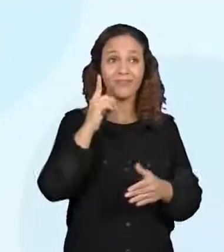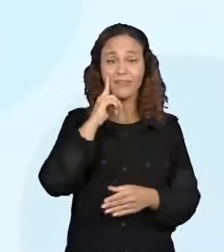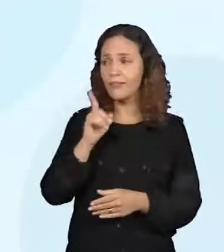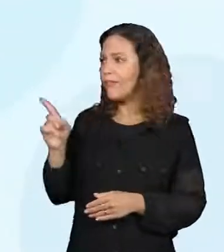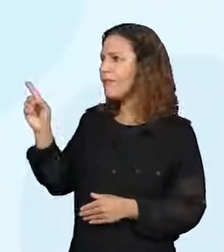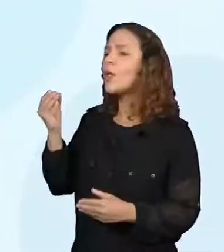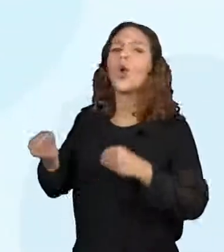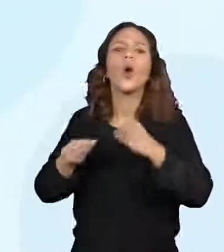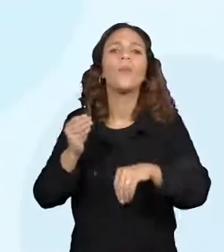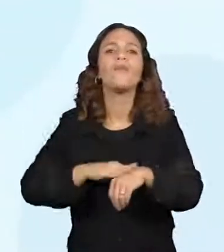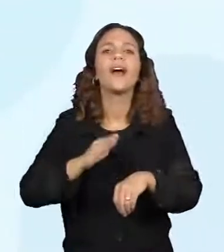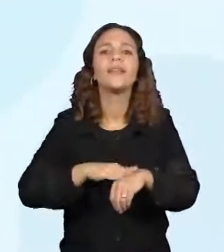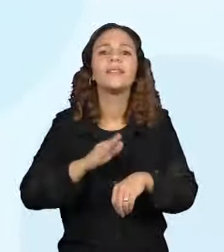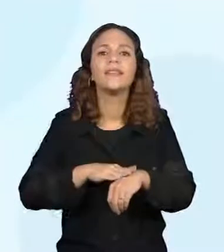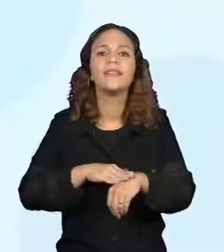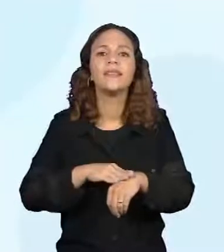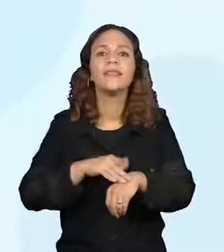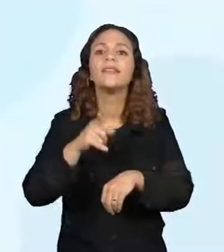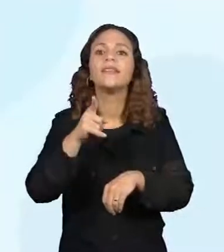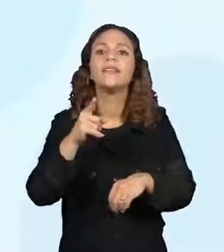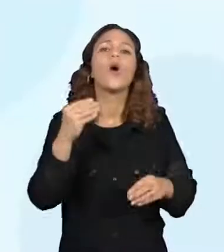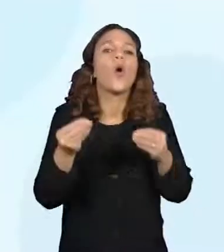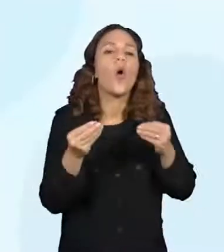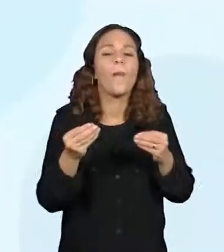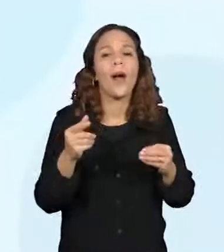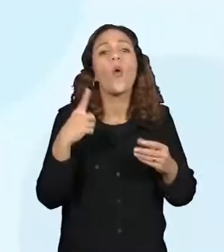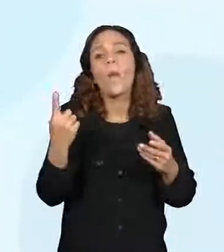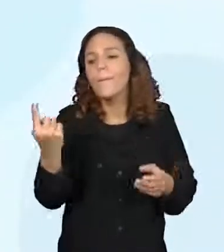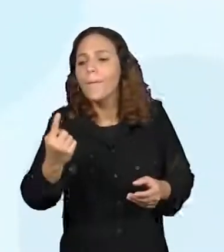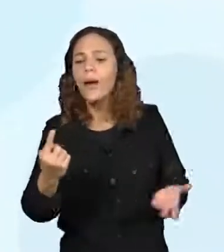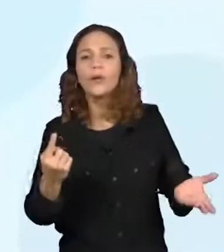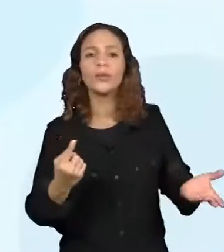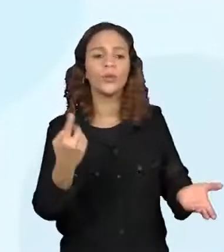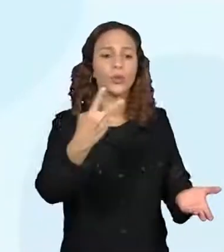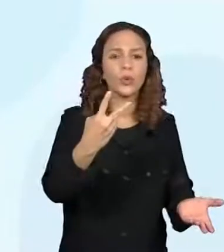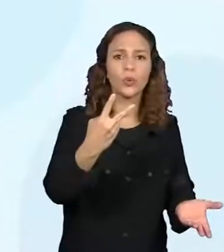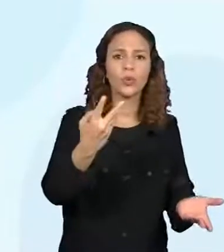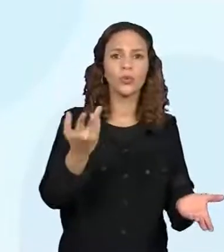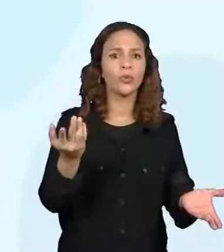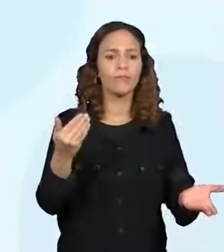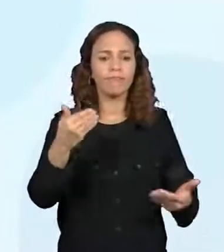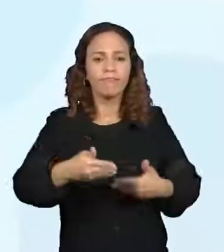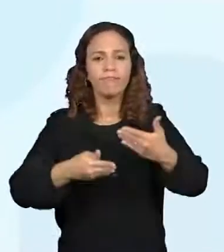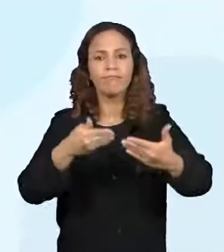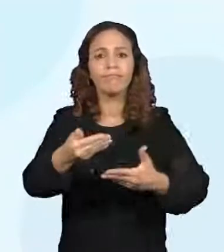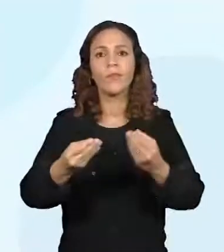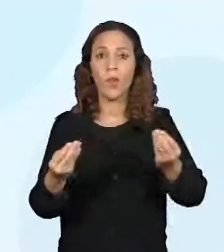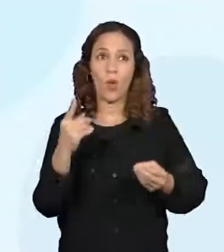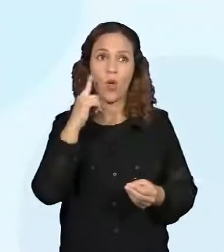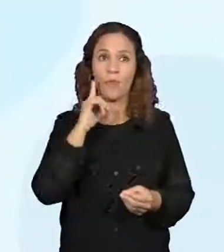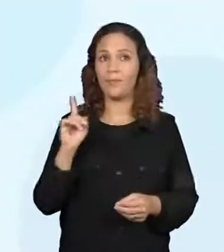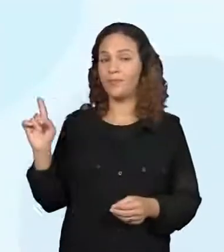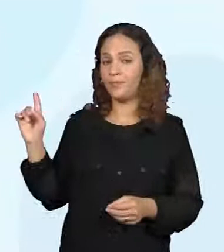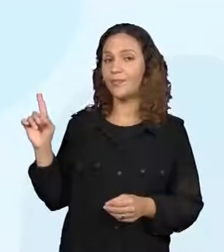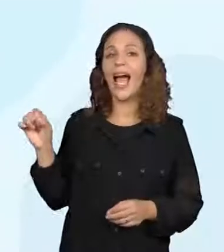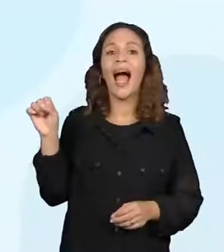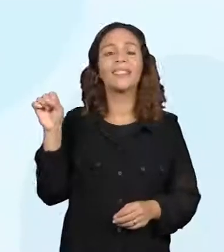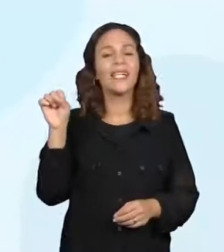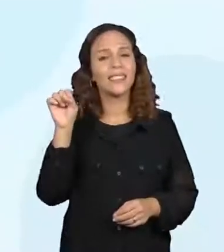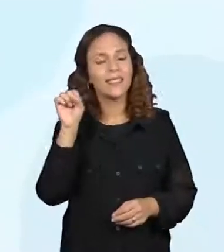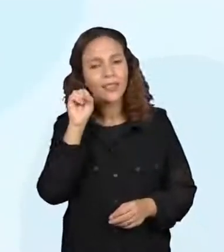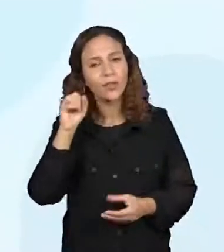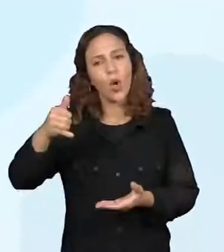deve acrescentar os ingredientes. Então, vamos ver. Olha só, bata a cenoura,